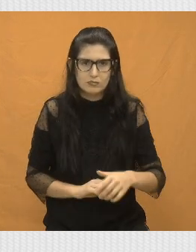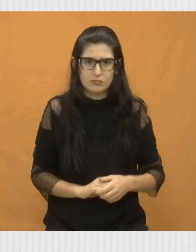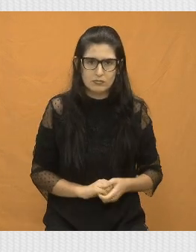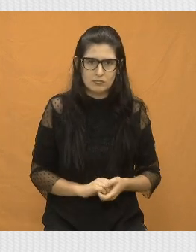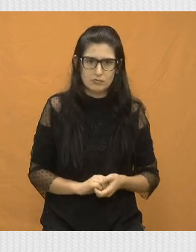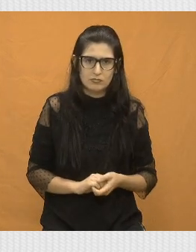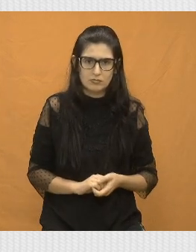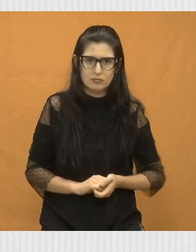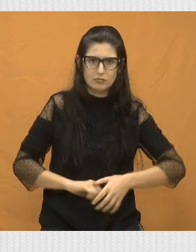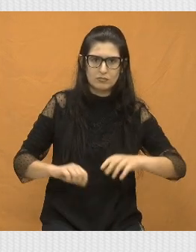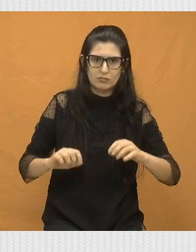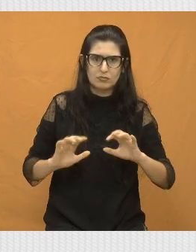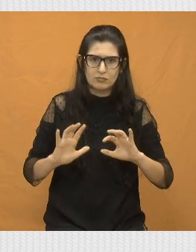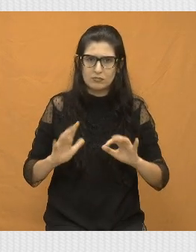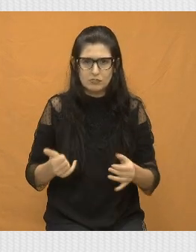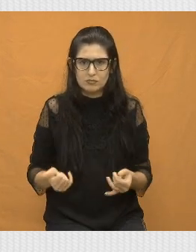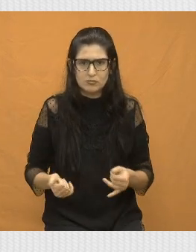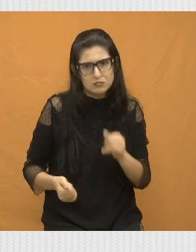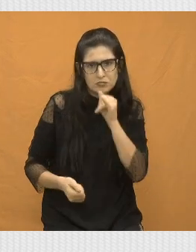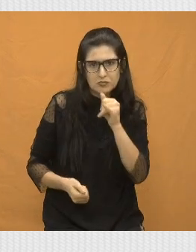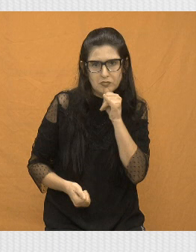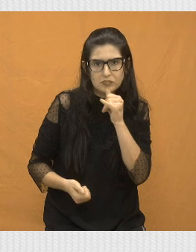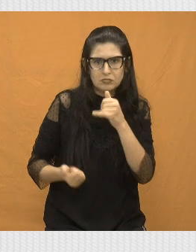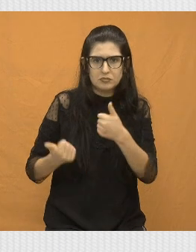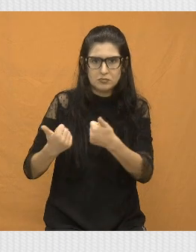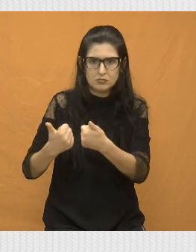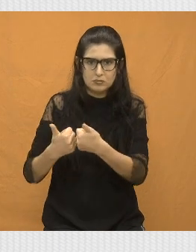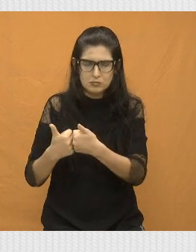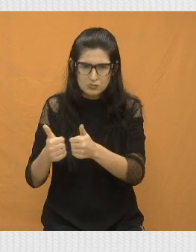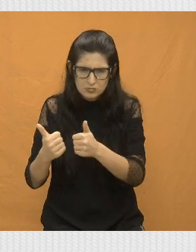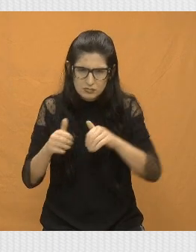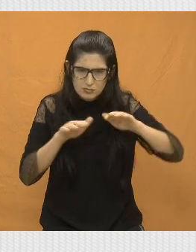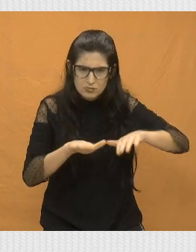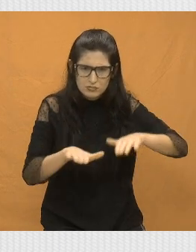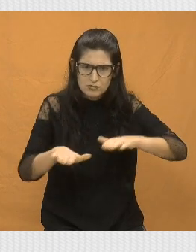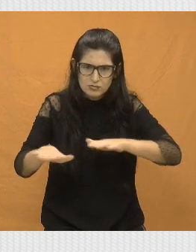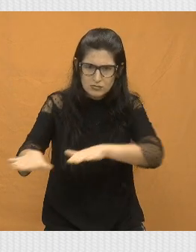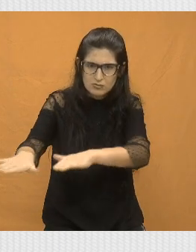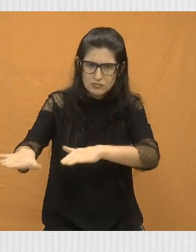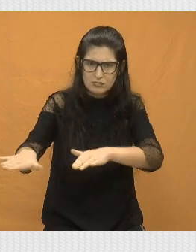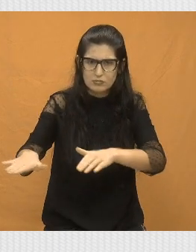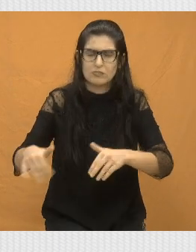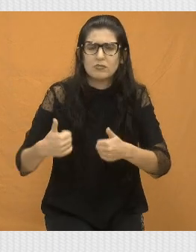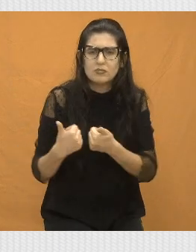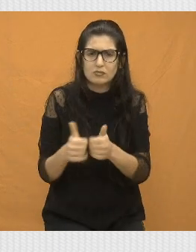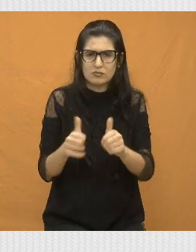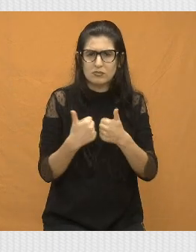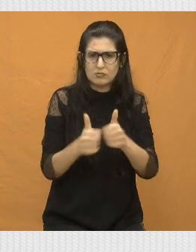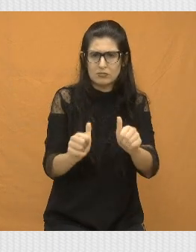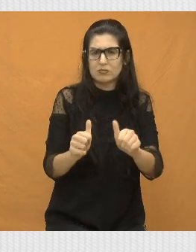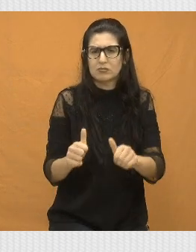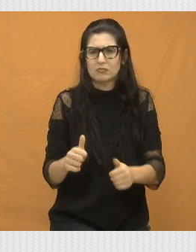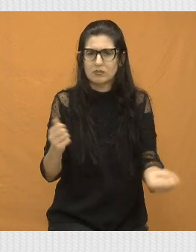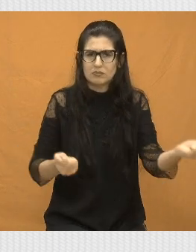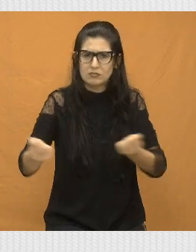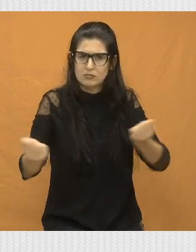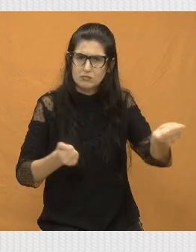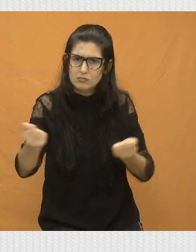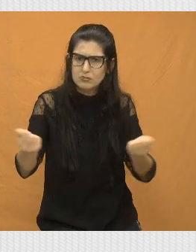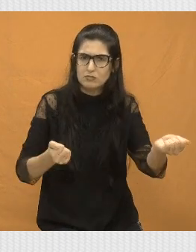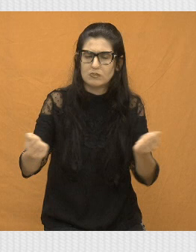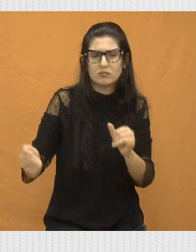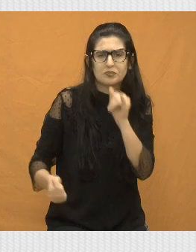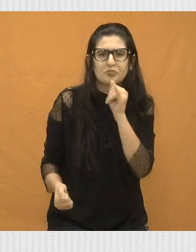informação, como infraestrutura, que são os gastos com a manutenção da cidade, logística e transporte. Nisso, temos uma